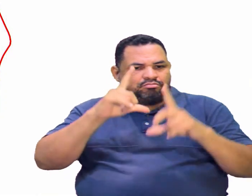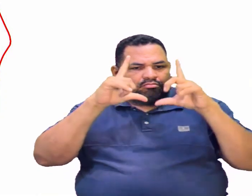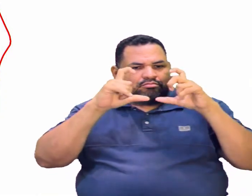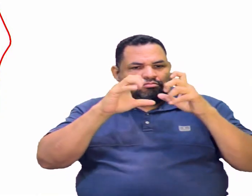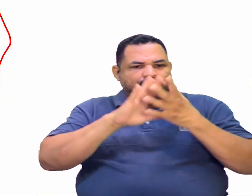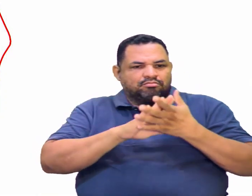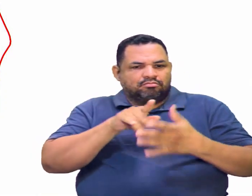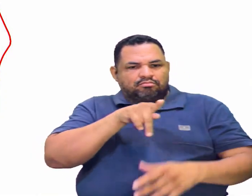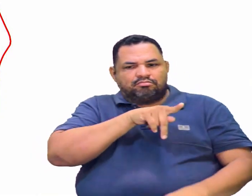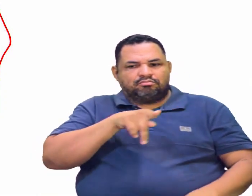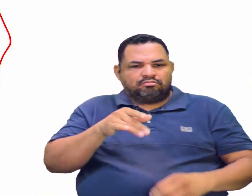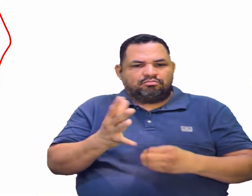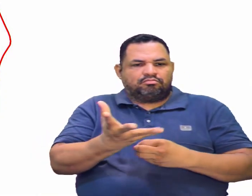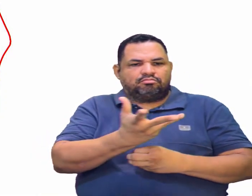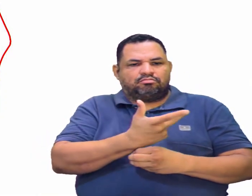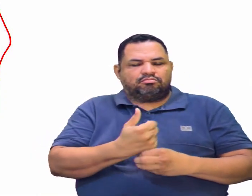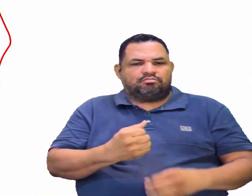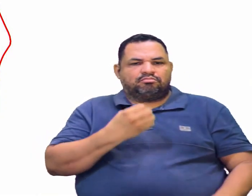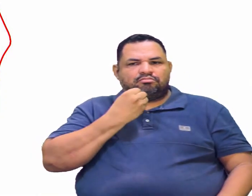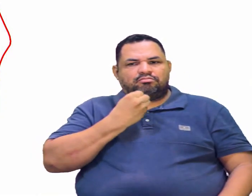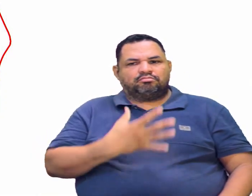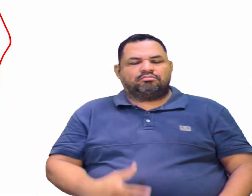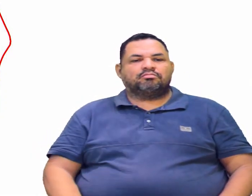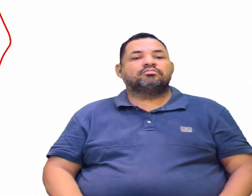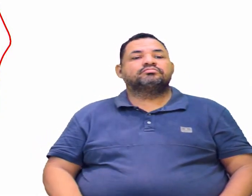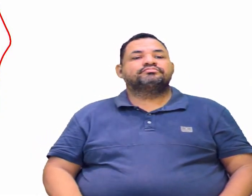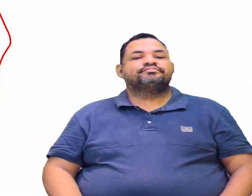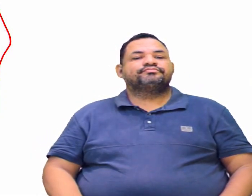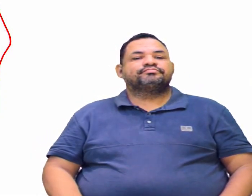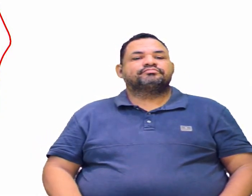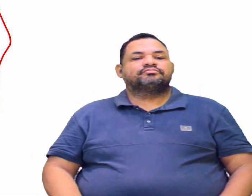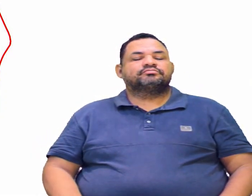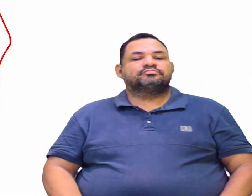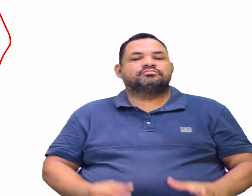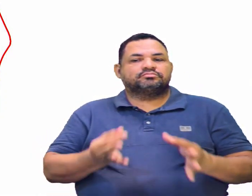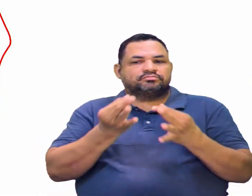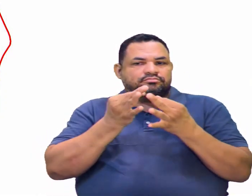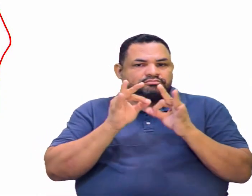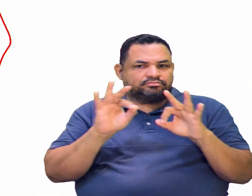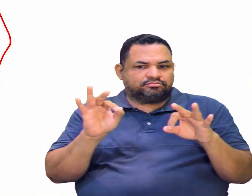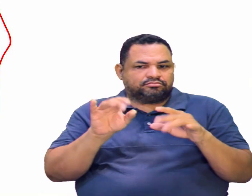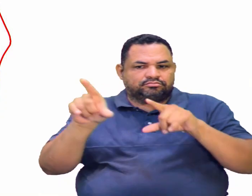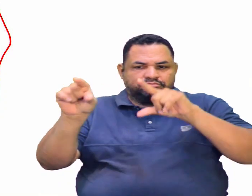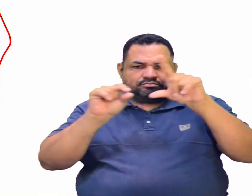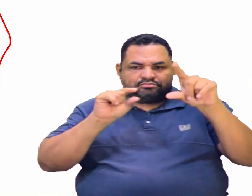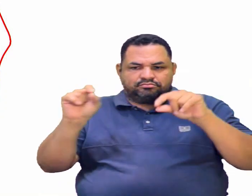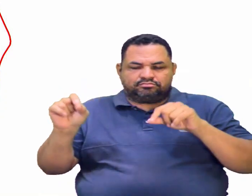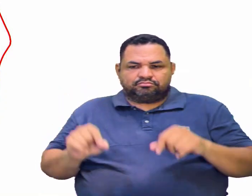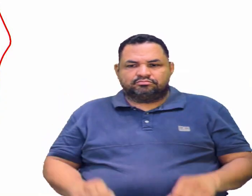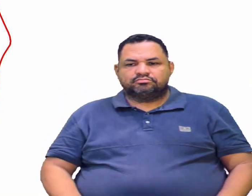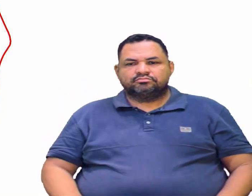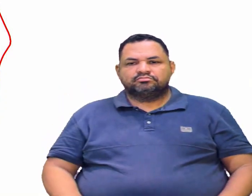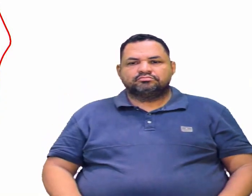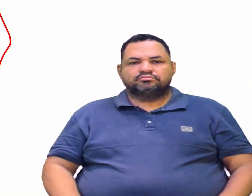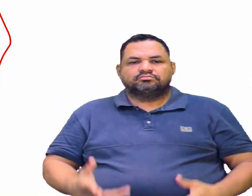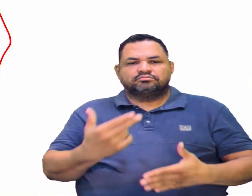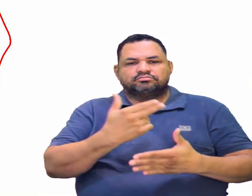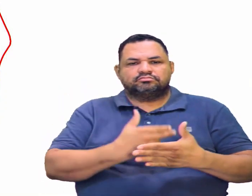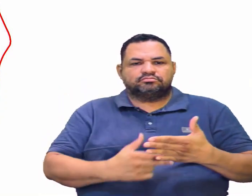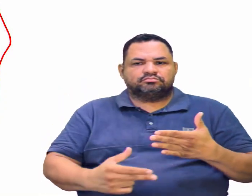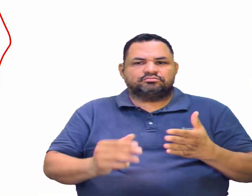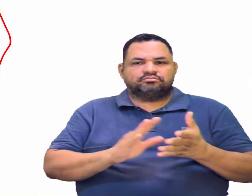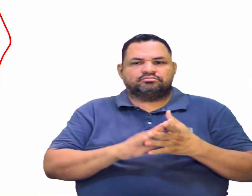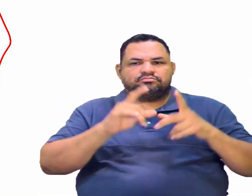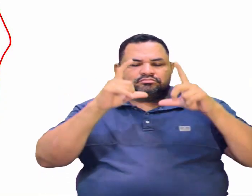fotográfica ao professor de arte, tá bom? Então, é uma coisa simples, tá? Você vai escolher um desenho,